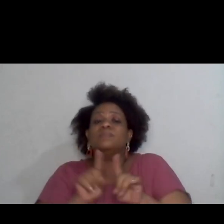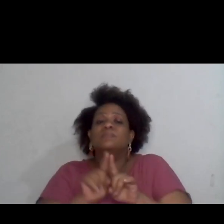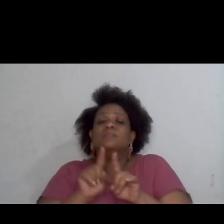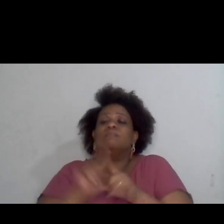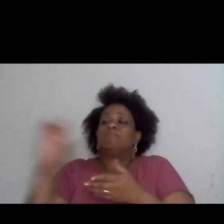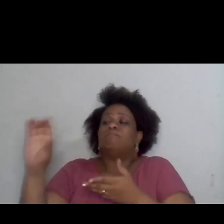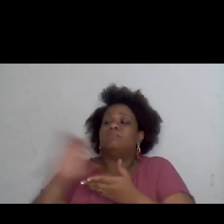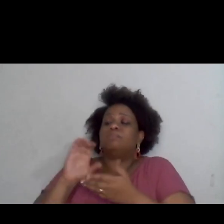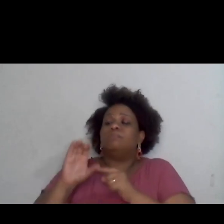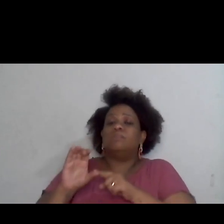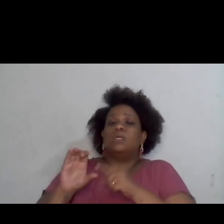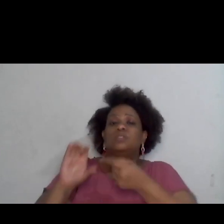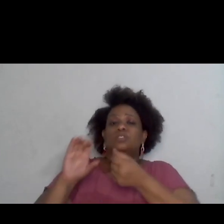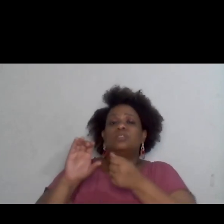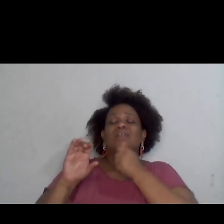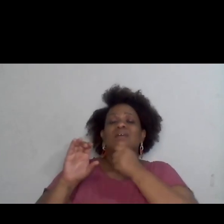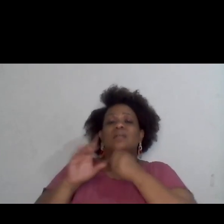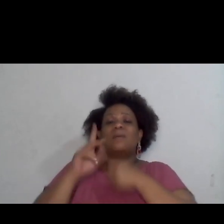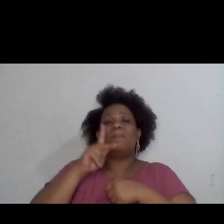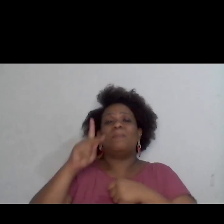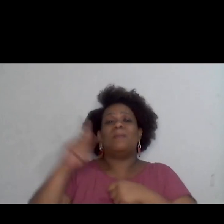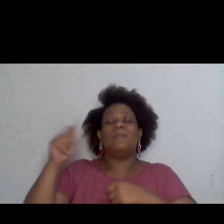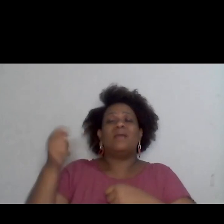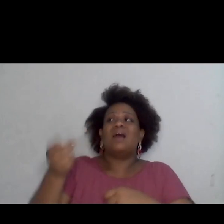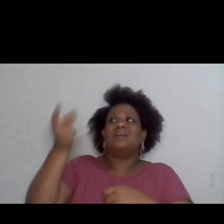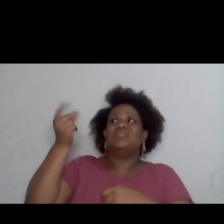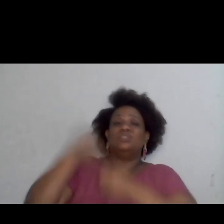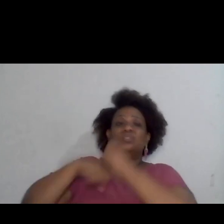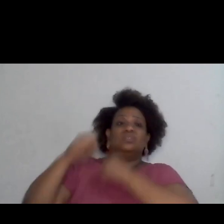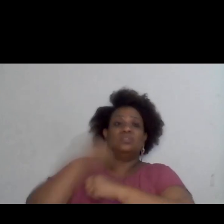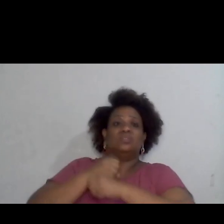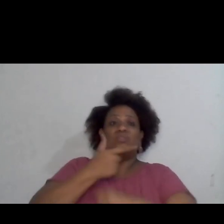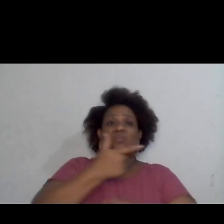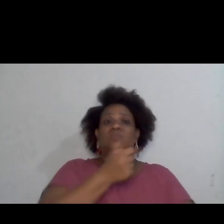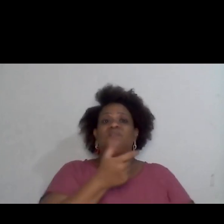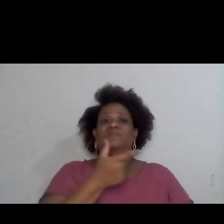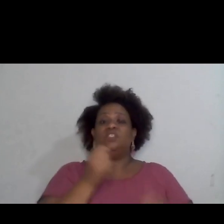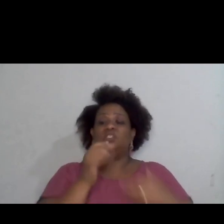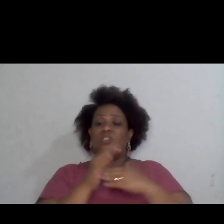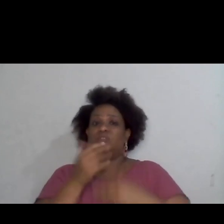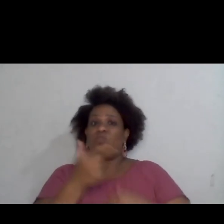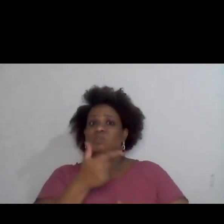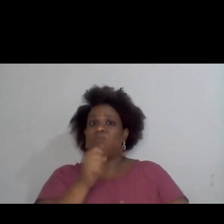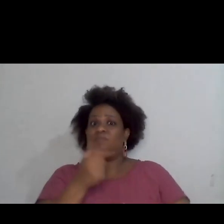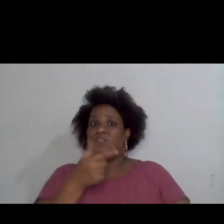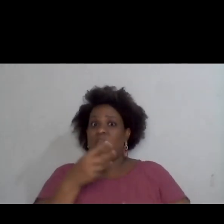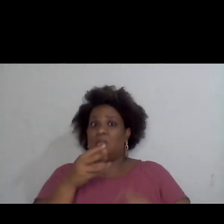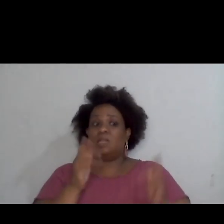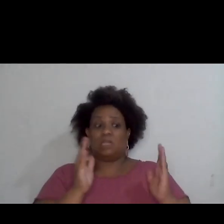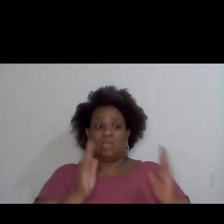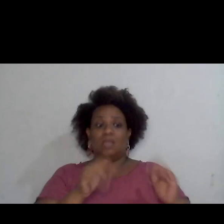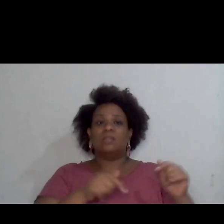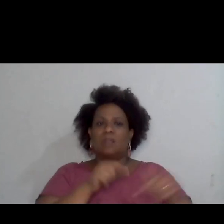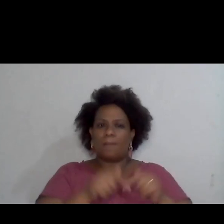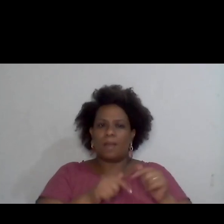Funceb, ainda do PPA participativo antigo, 2020, 2023, e a gente vai trabalhar com esse orçamento